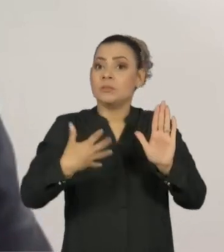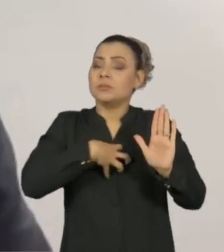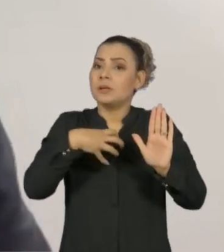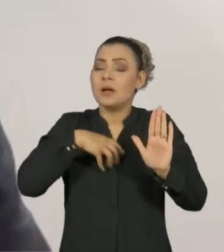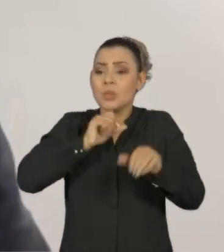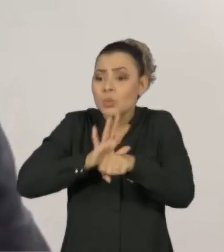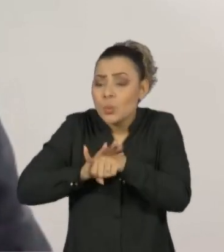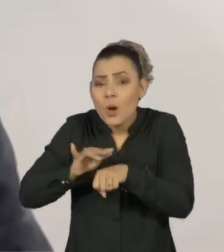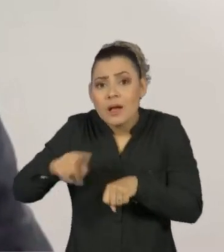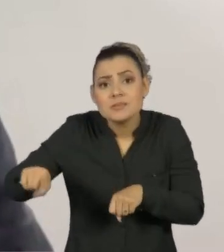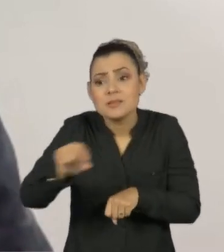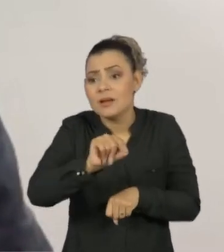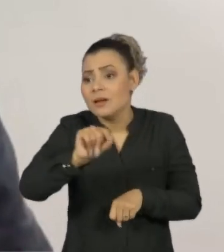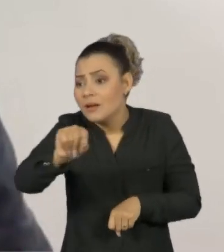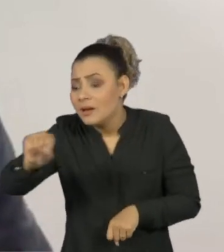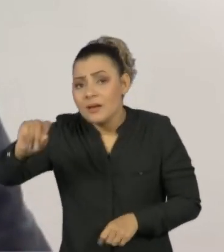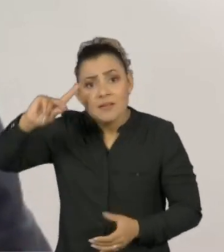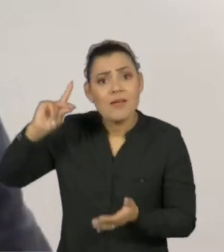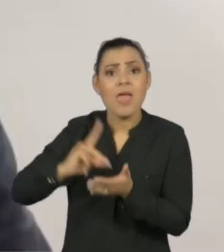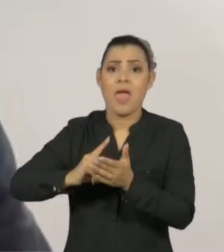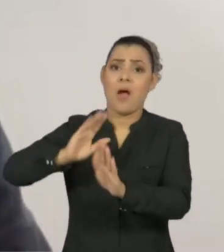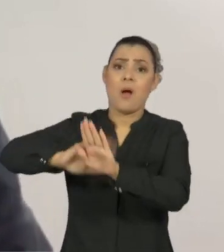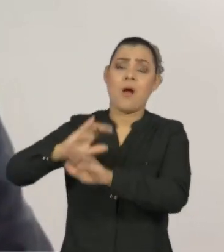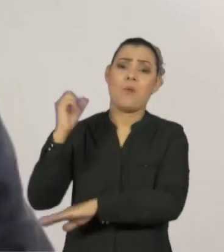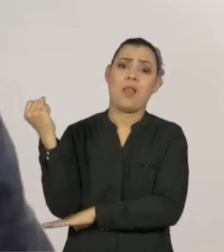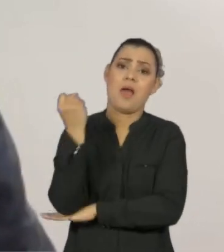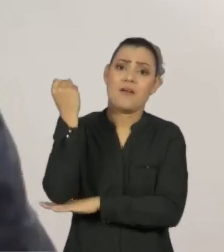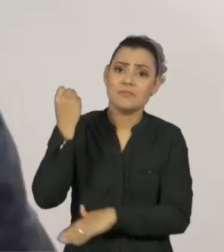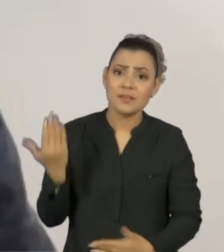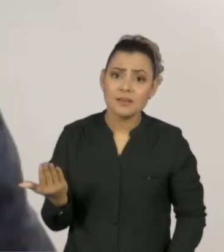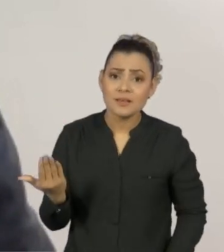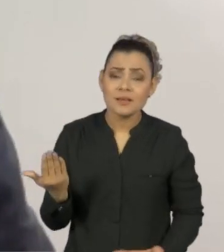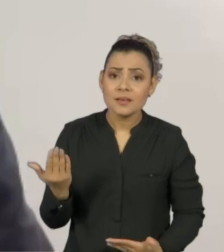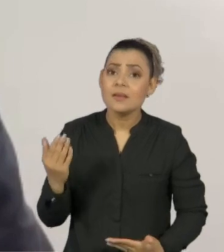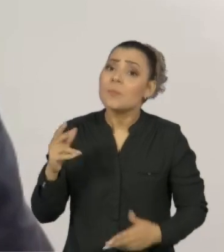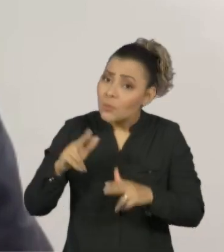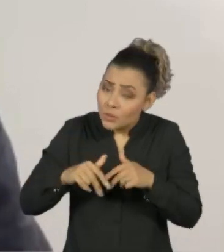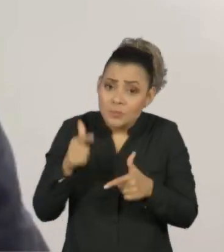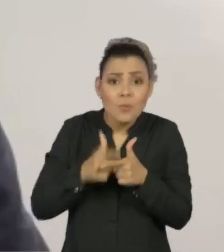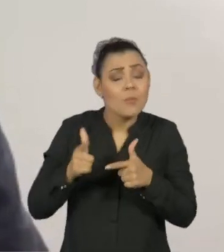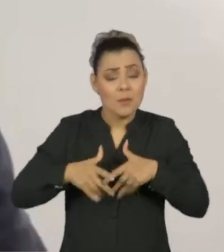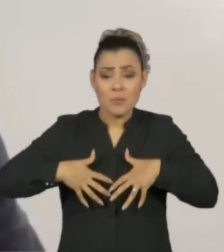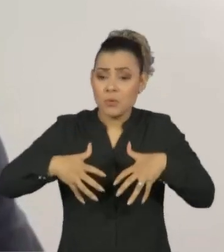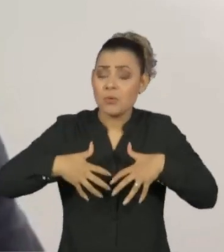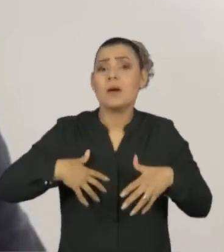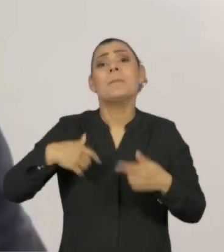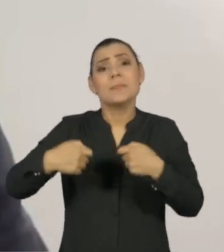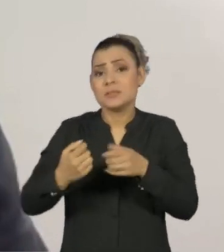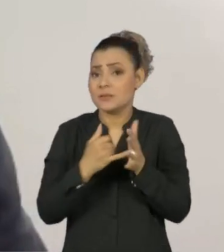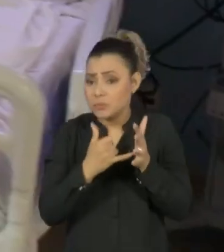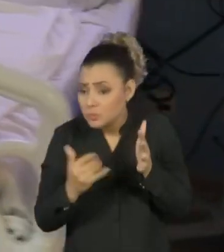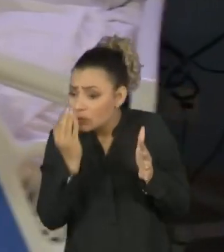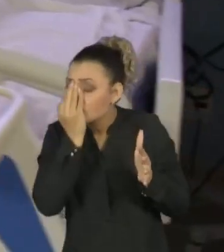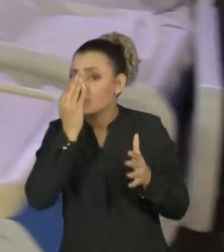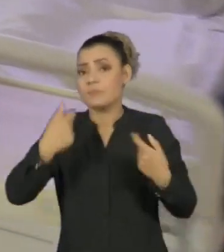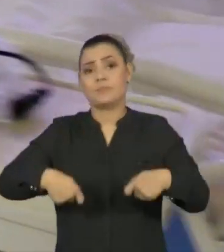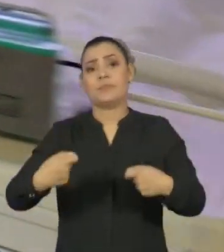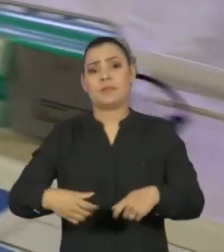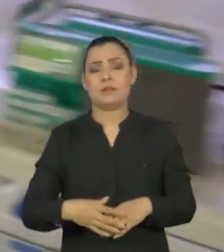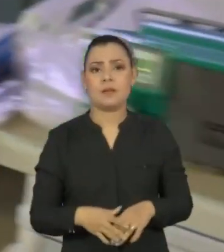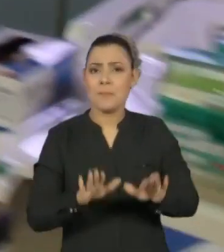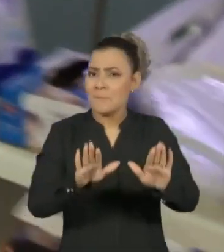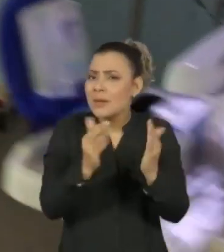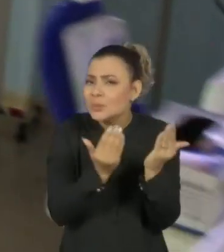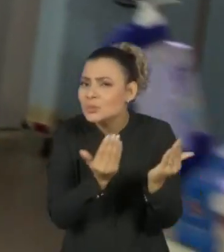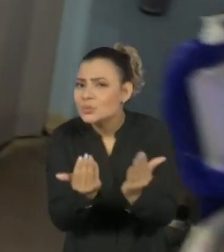esta doença na sua forma mais grave, com comprometimento dos pulmões e necessidade de ventilação mecânica. Uma